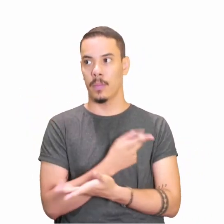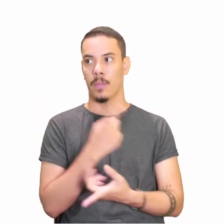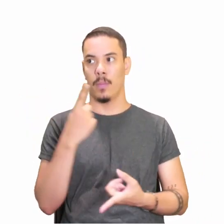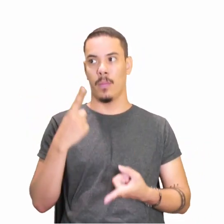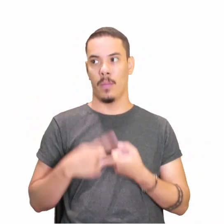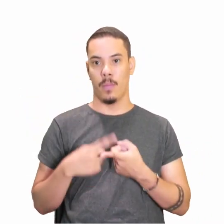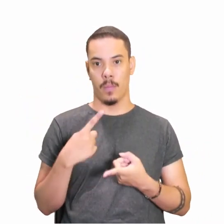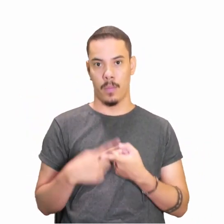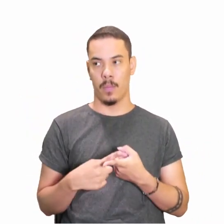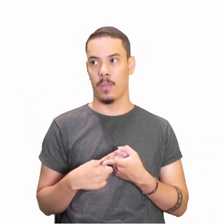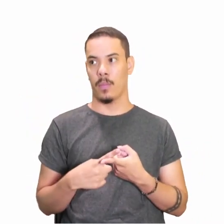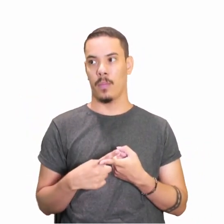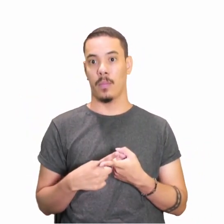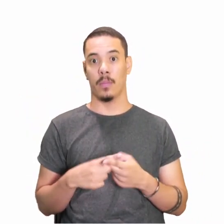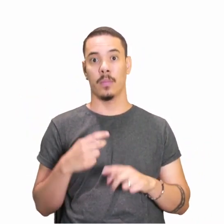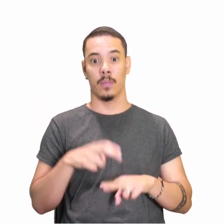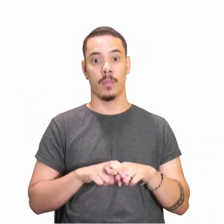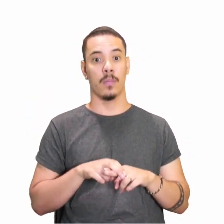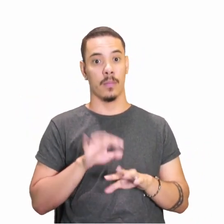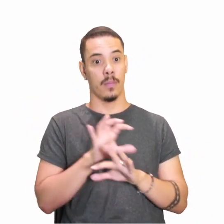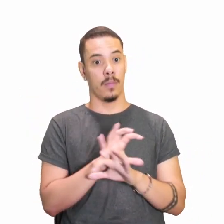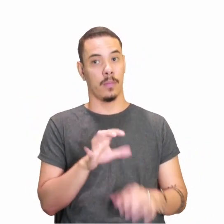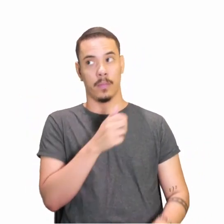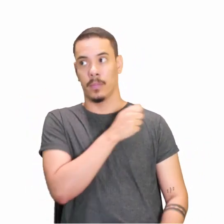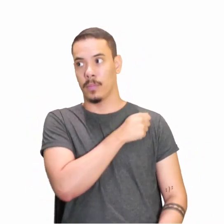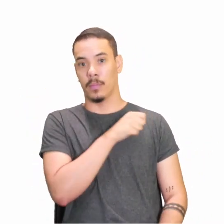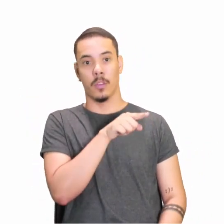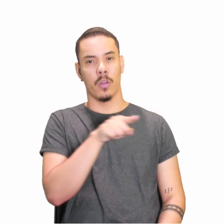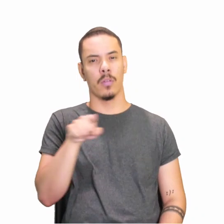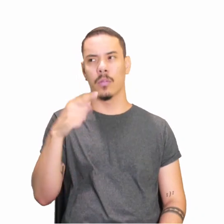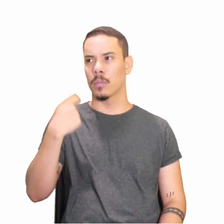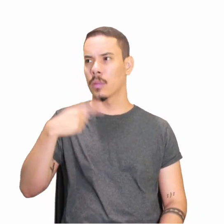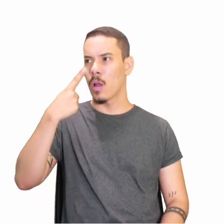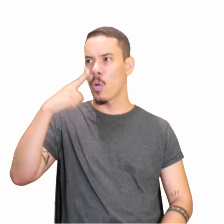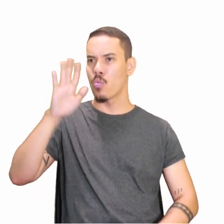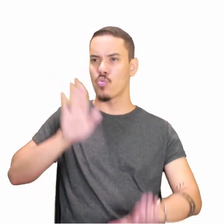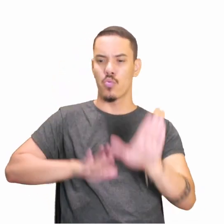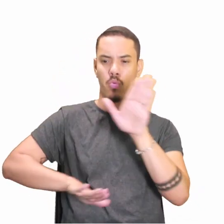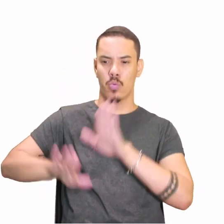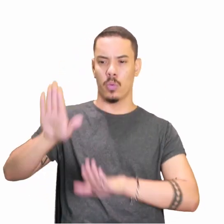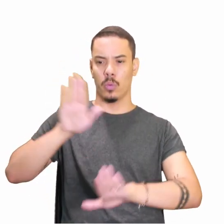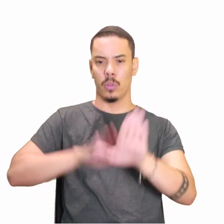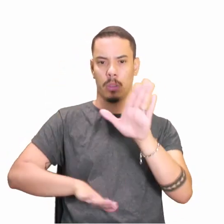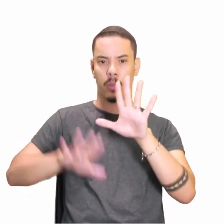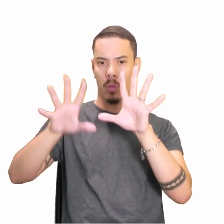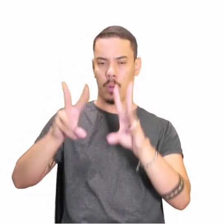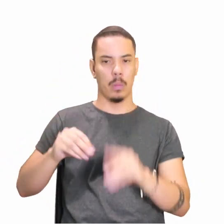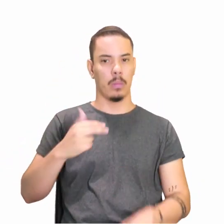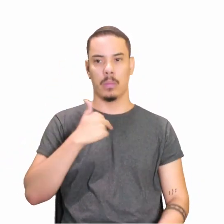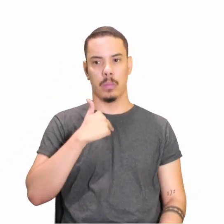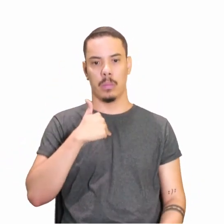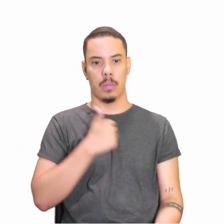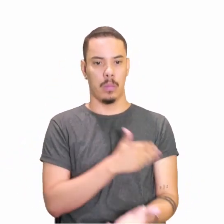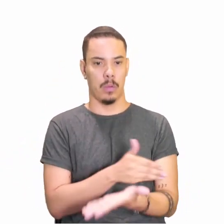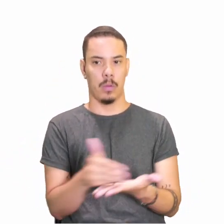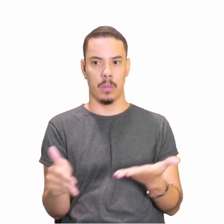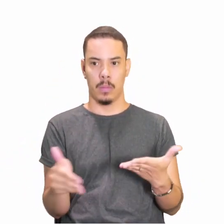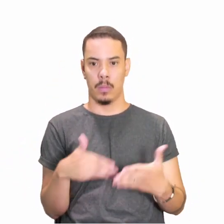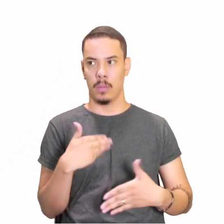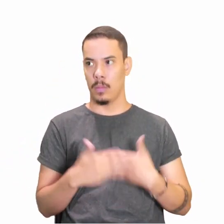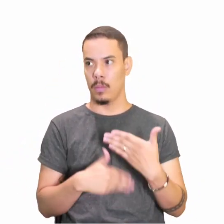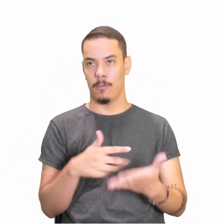porque... E é aqui, estudante, que você tem que ter esse cuidado, que não pode começar o